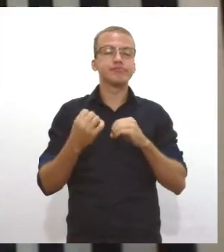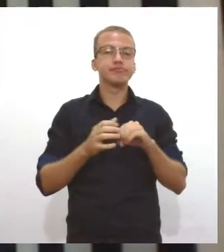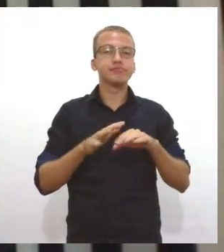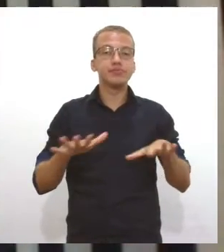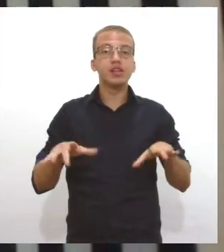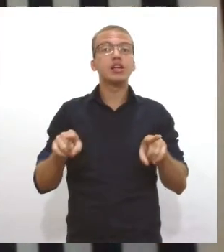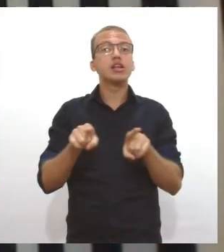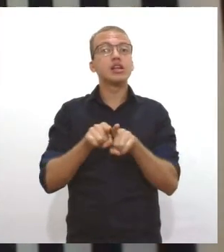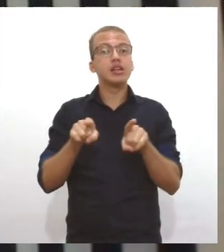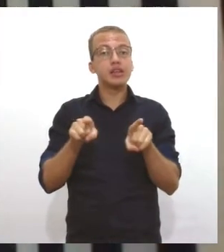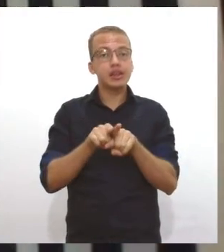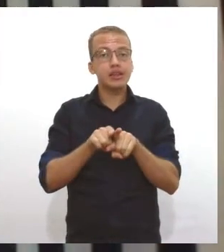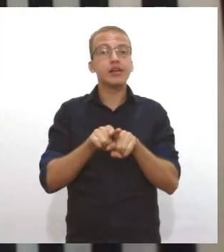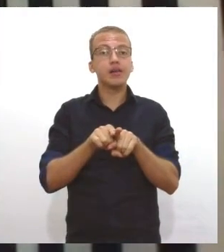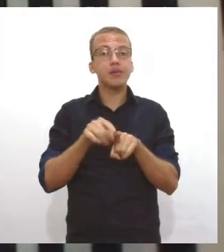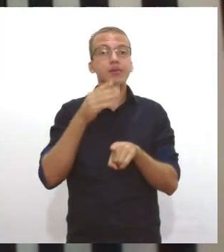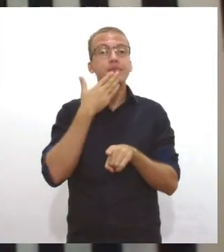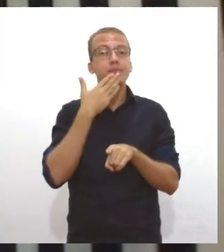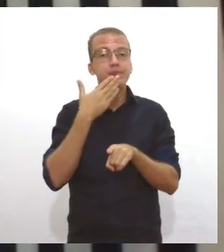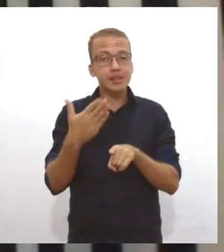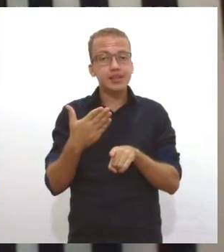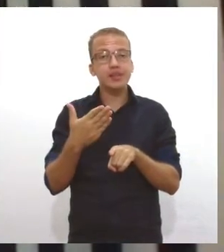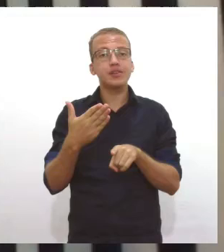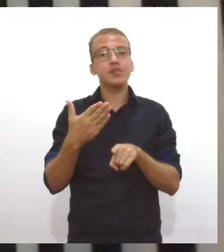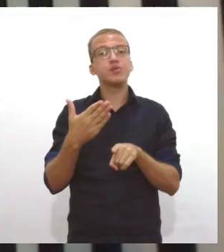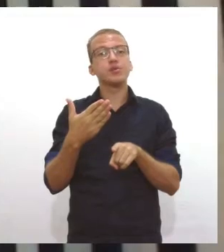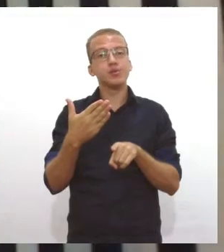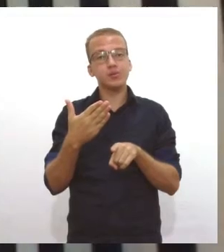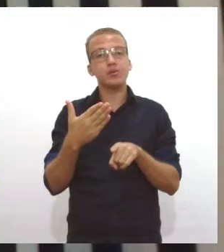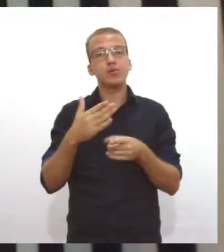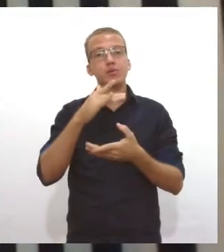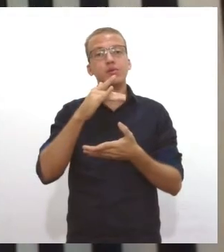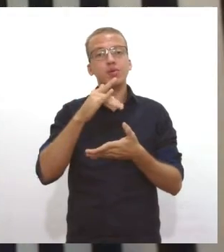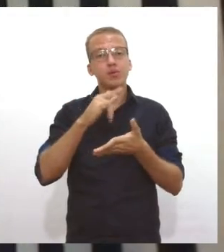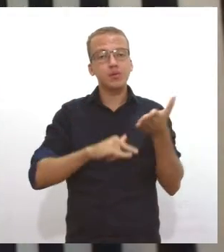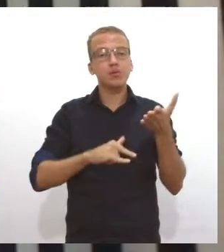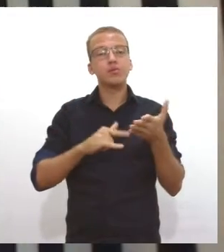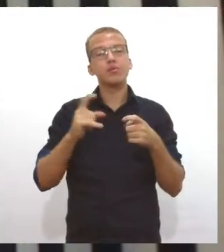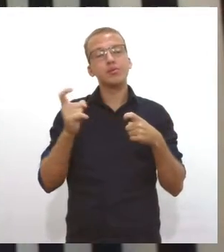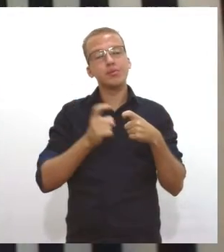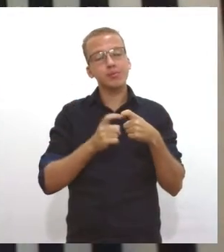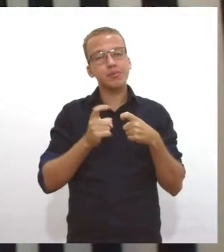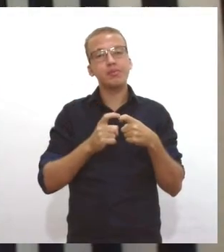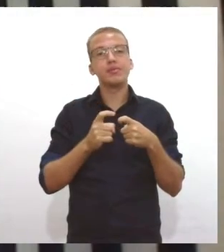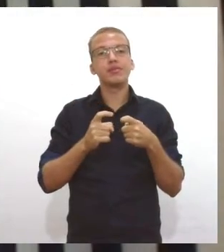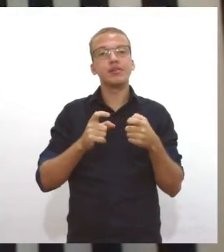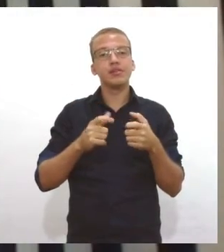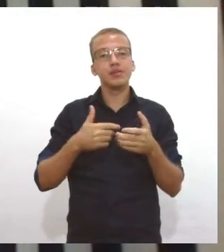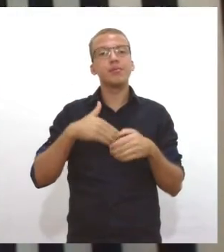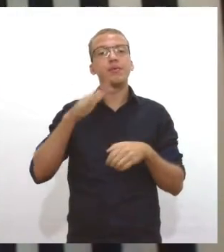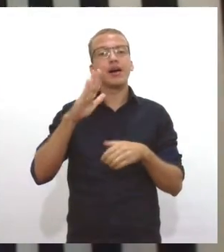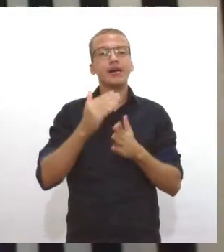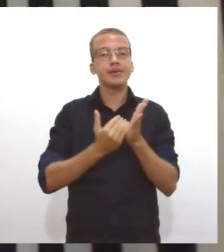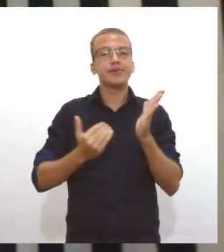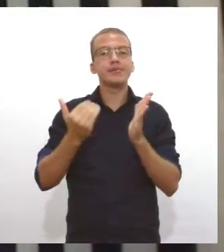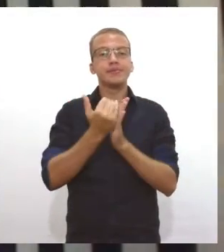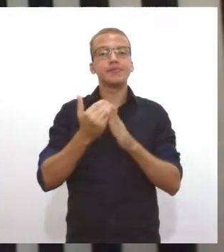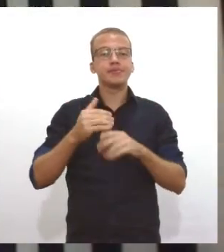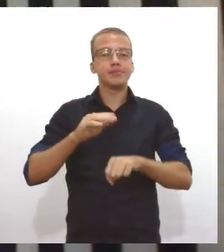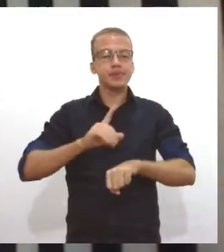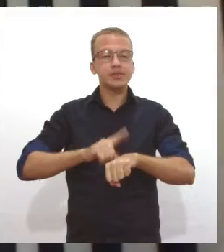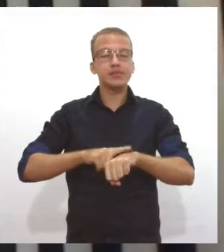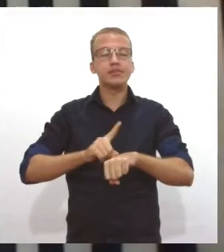do pedido do exame médico que é para poder facilitar a vida dessas Mães a e agora pouco quando nós falávamos da questão da